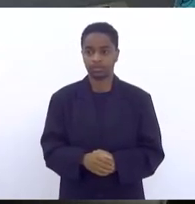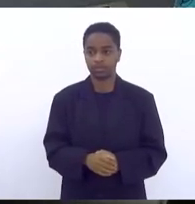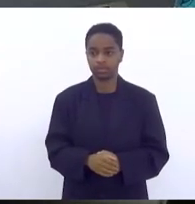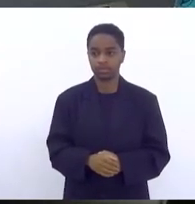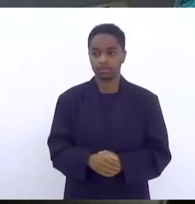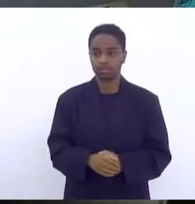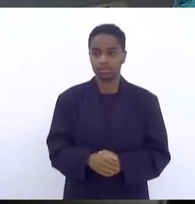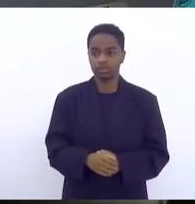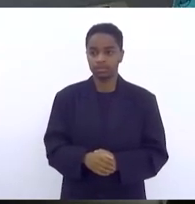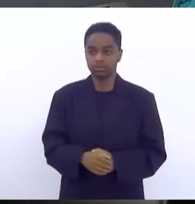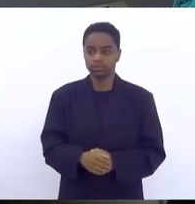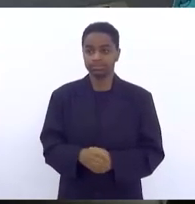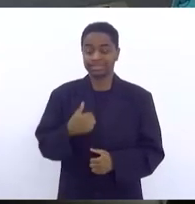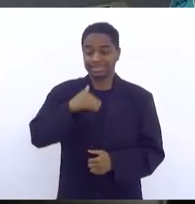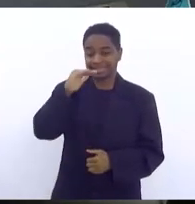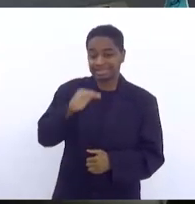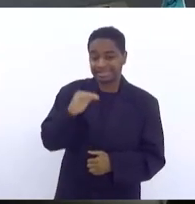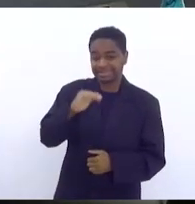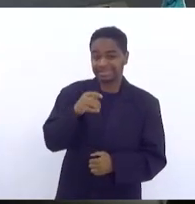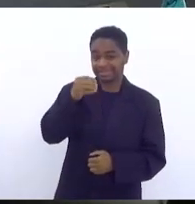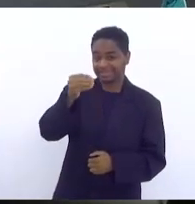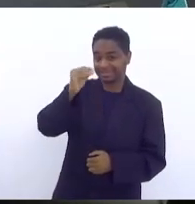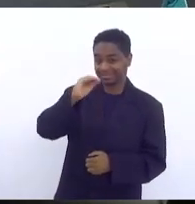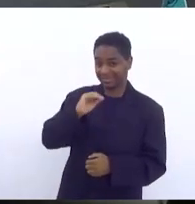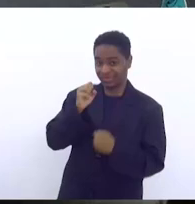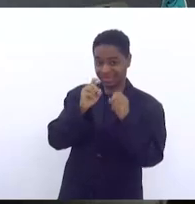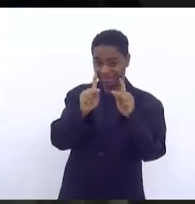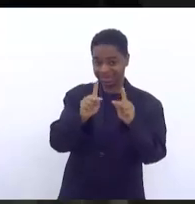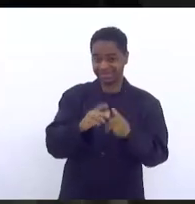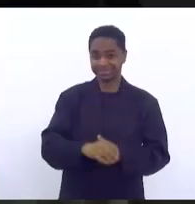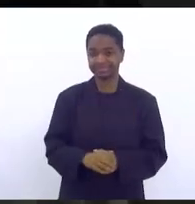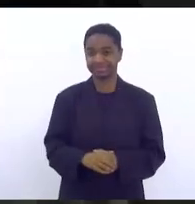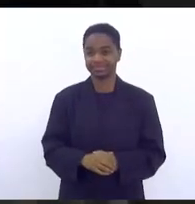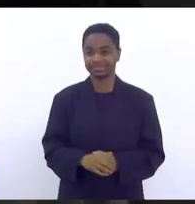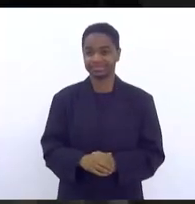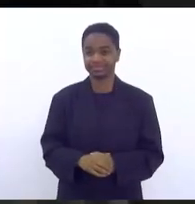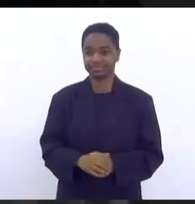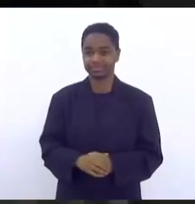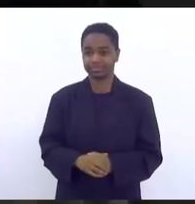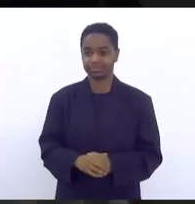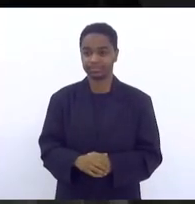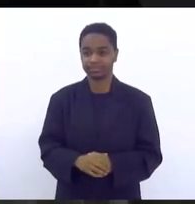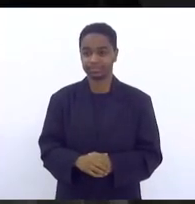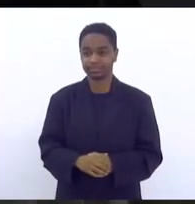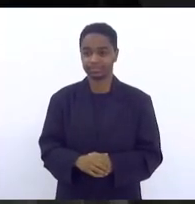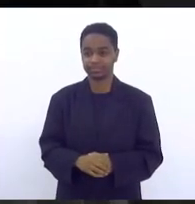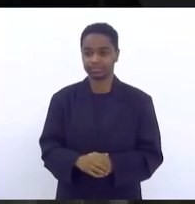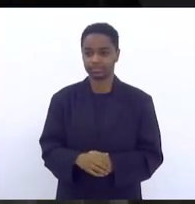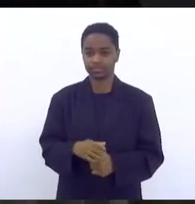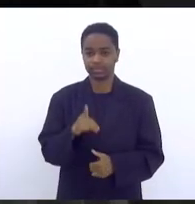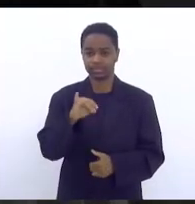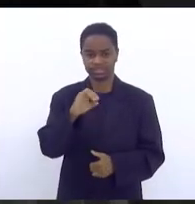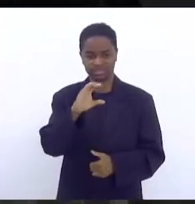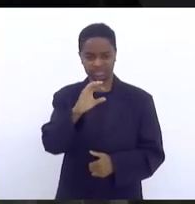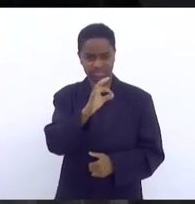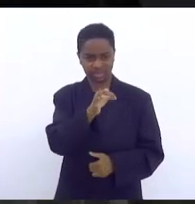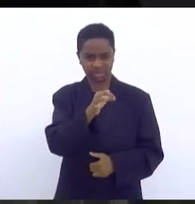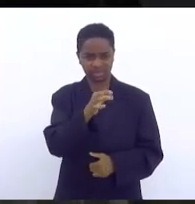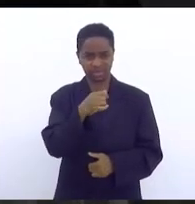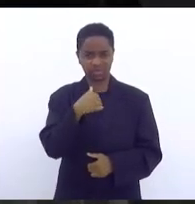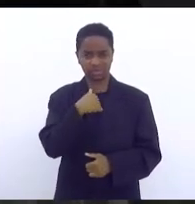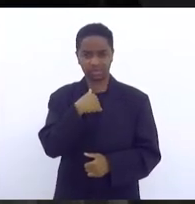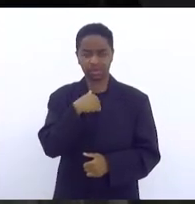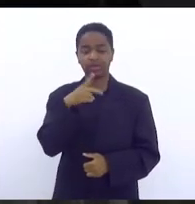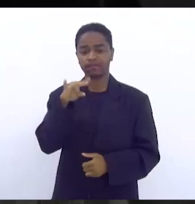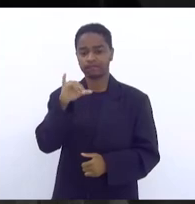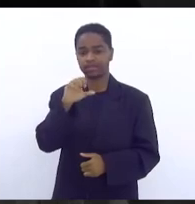baixinho né porque eu sou baixinha tá bom tá aí aberto é certo é é Dick Caxias mesmo ou é Vila Auzira surgiu essa dúvida aqui